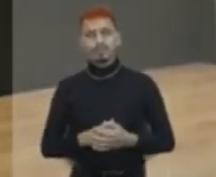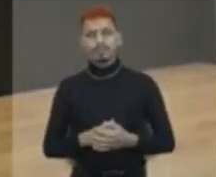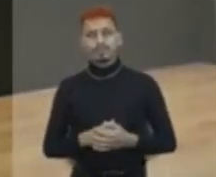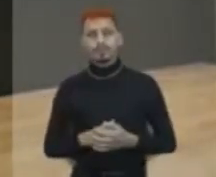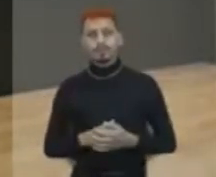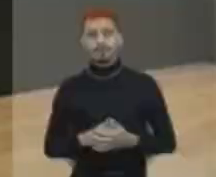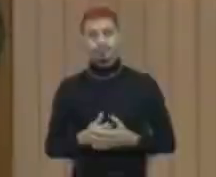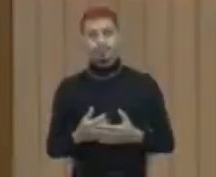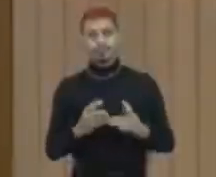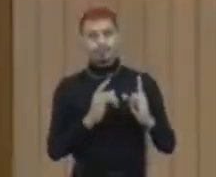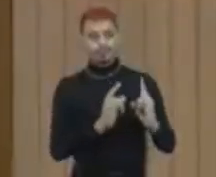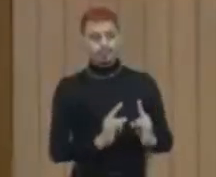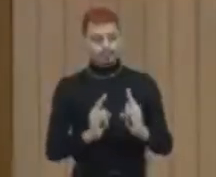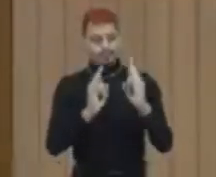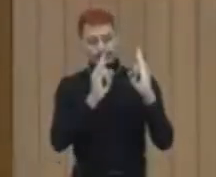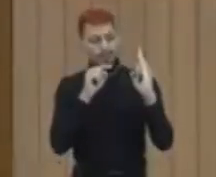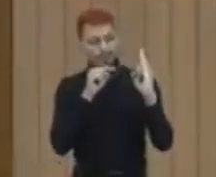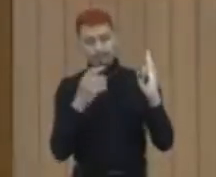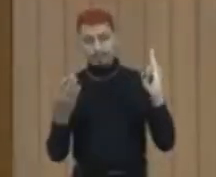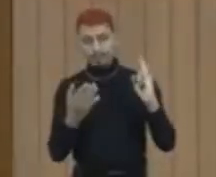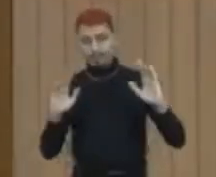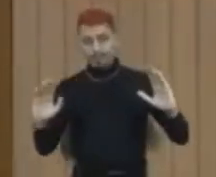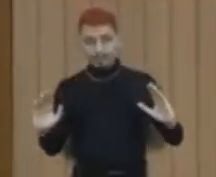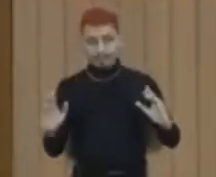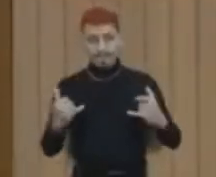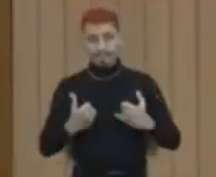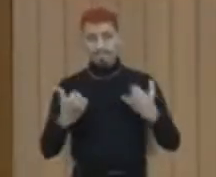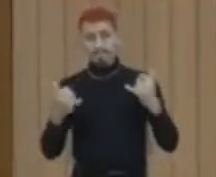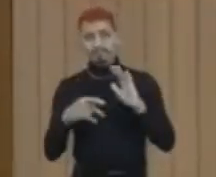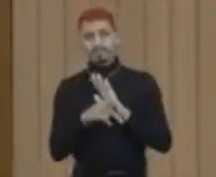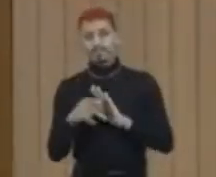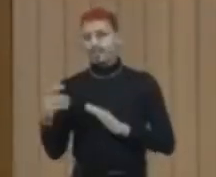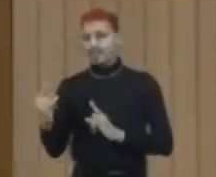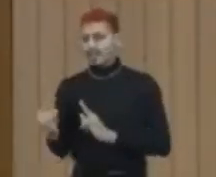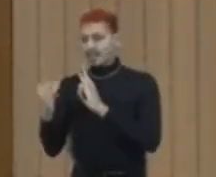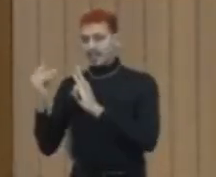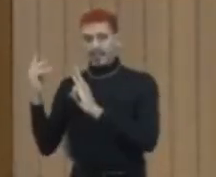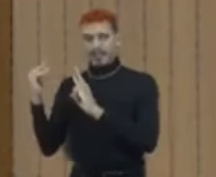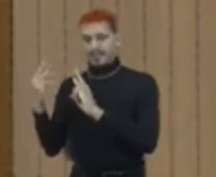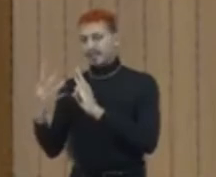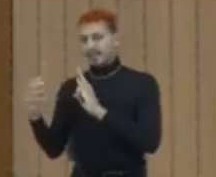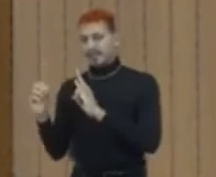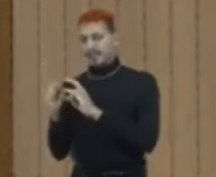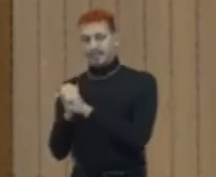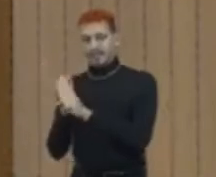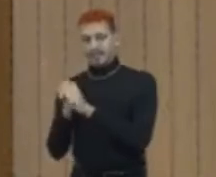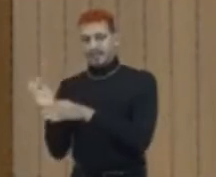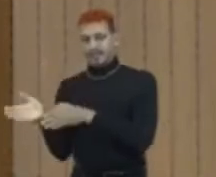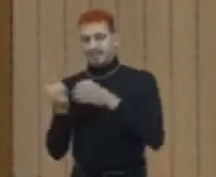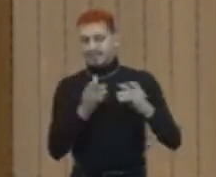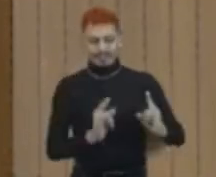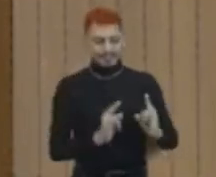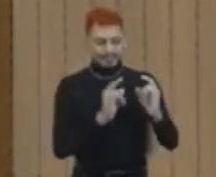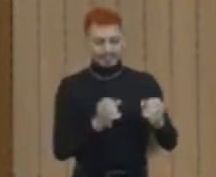esse novo prédio no aniversário do 40º ano de inauguração da antiga sede. O